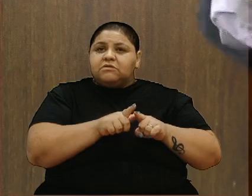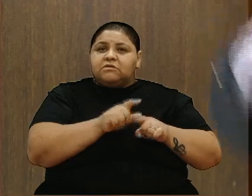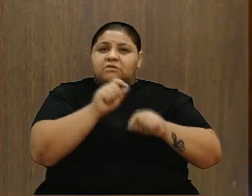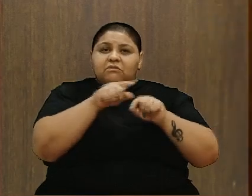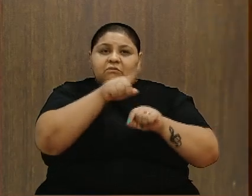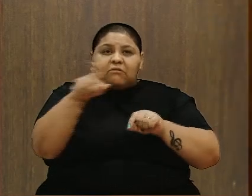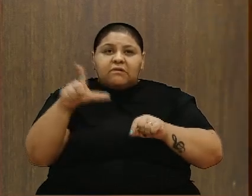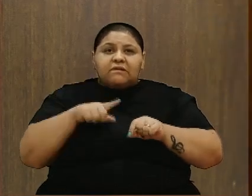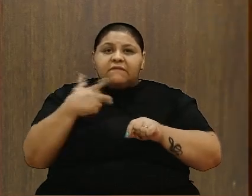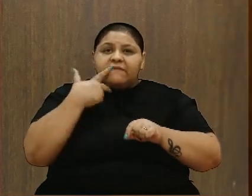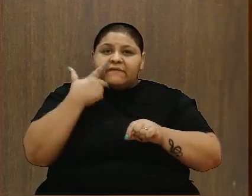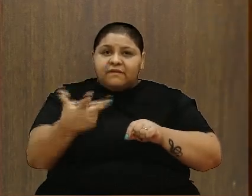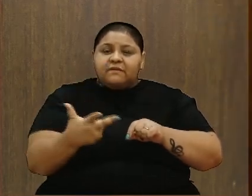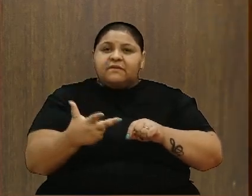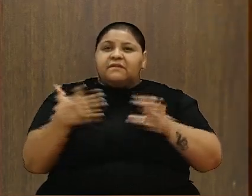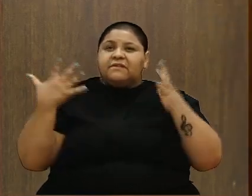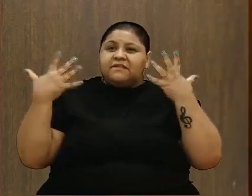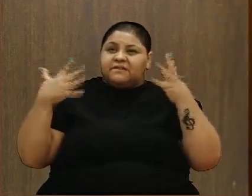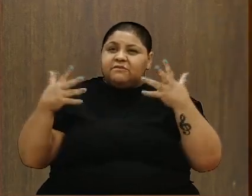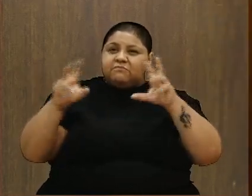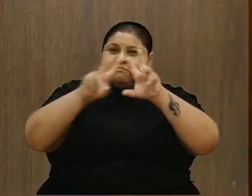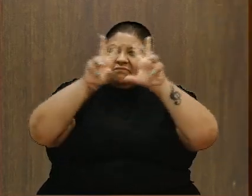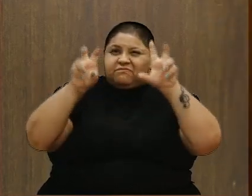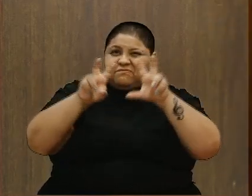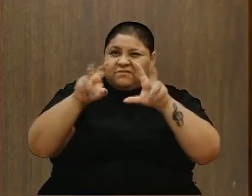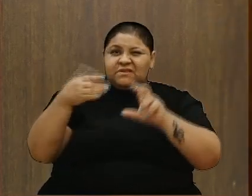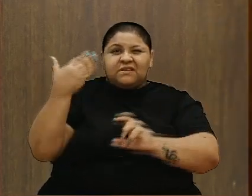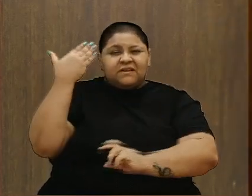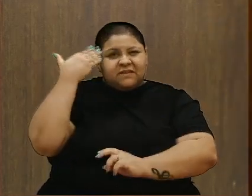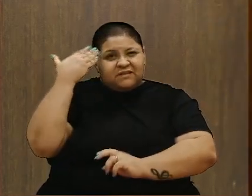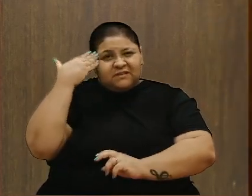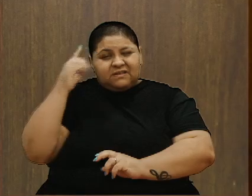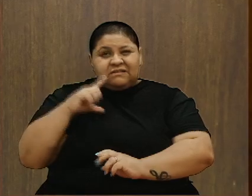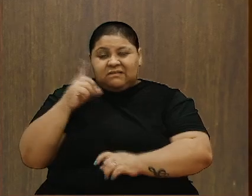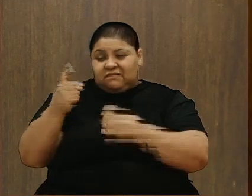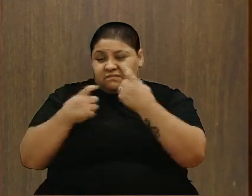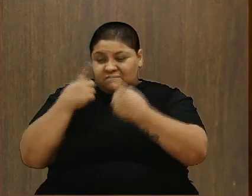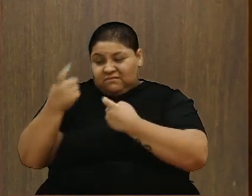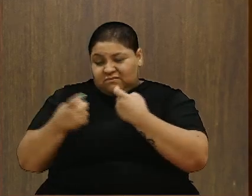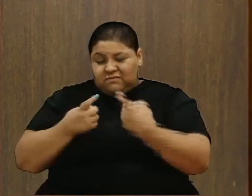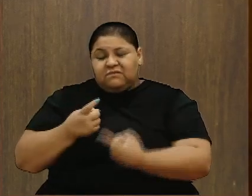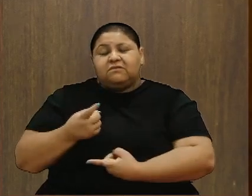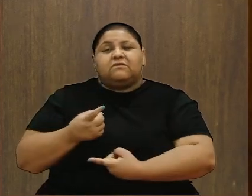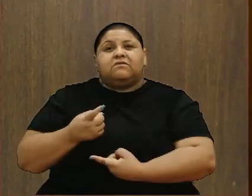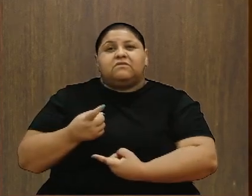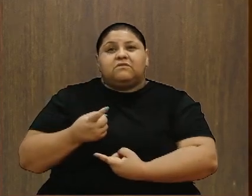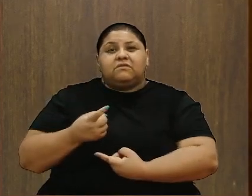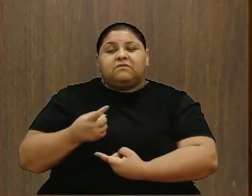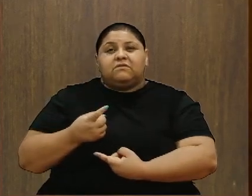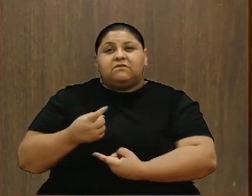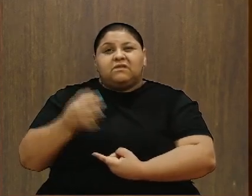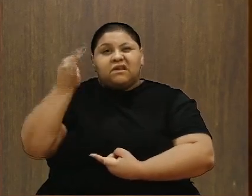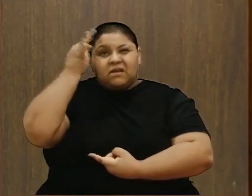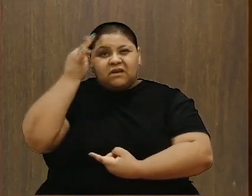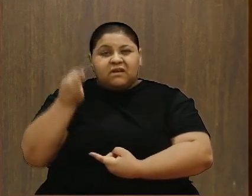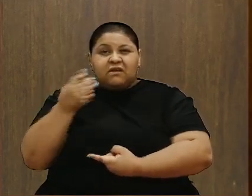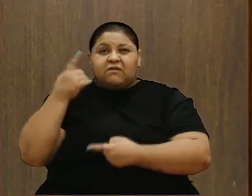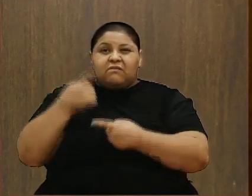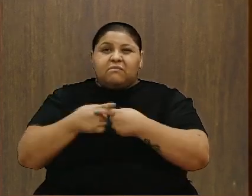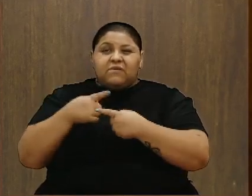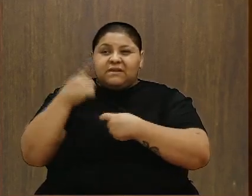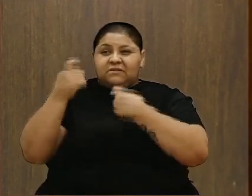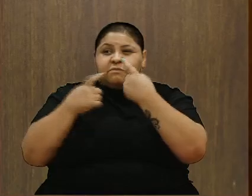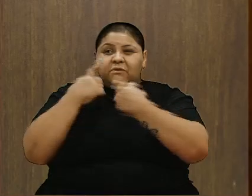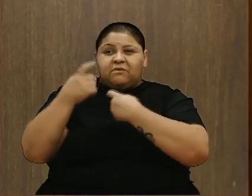senhor tem comentado. Queria lhe parabenizar pelo tema, sei o quanto o senhor tem de preocupação com isso, e quando eu fui para lá, entendi por que da sua